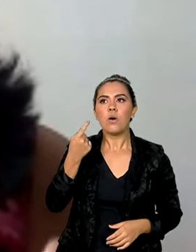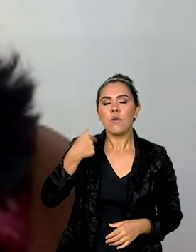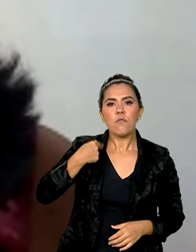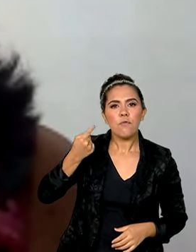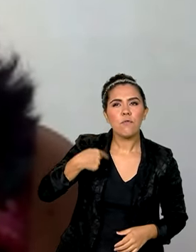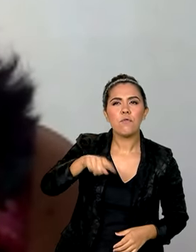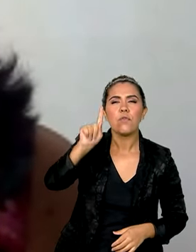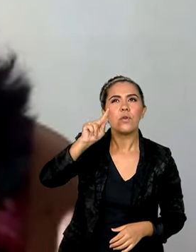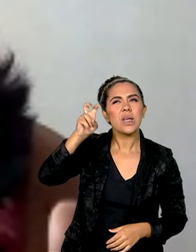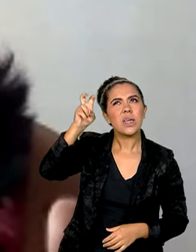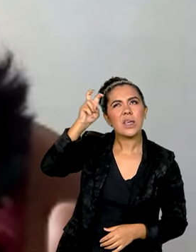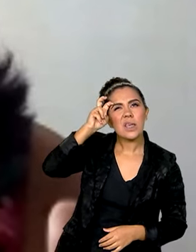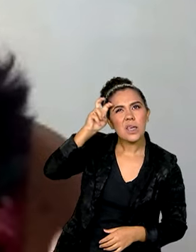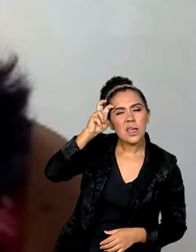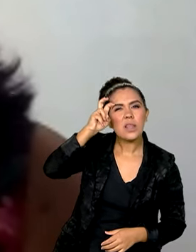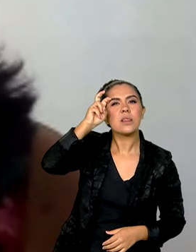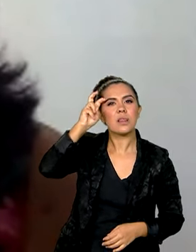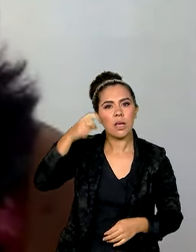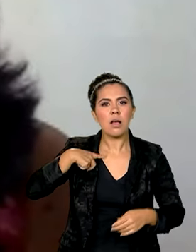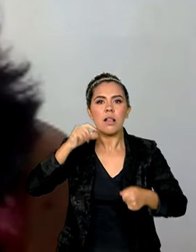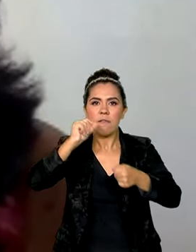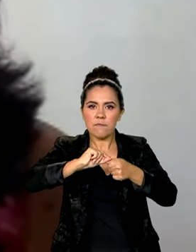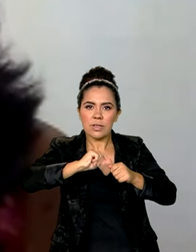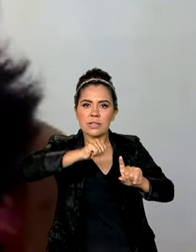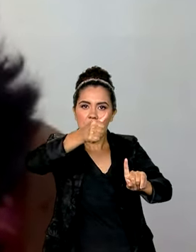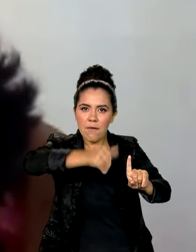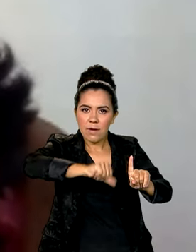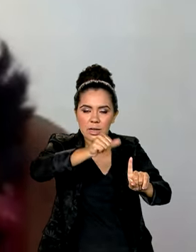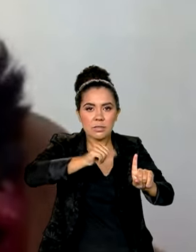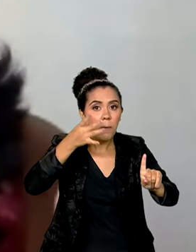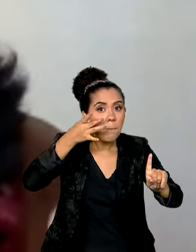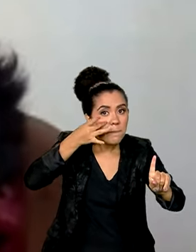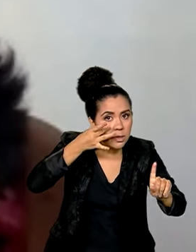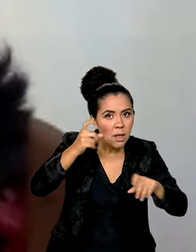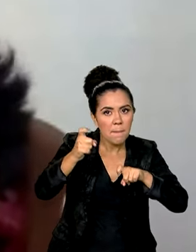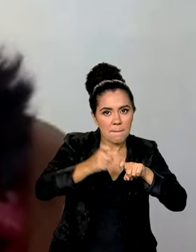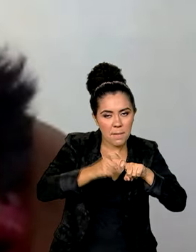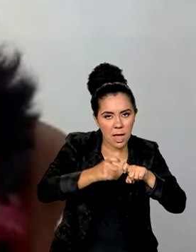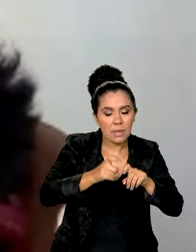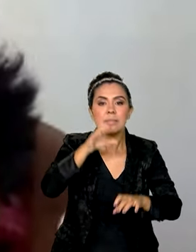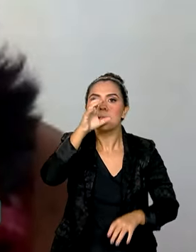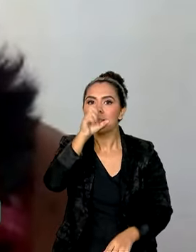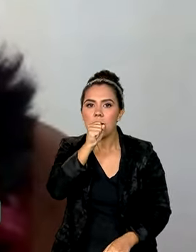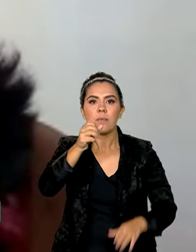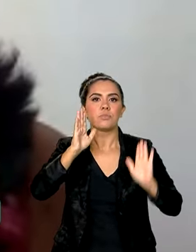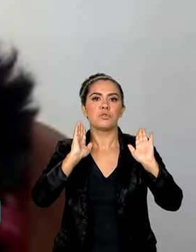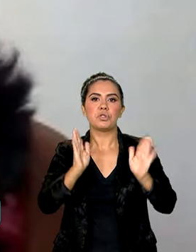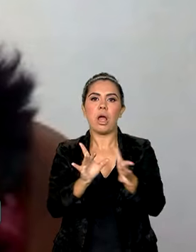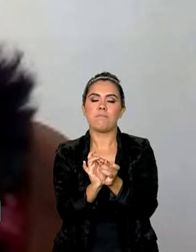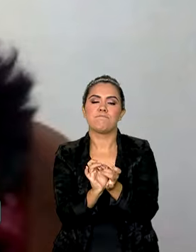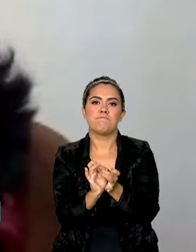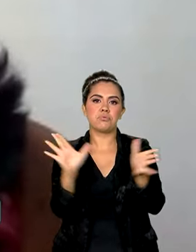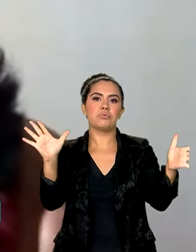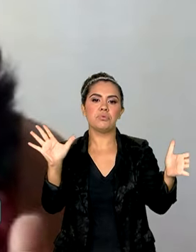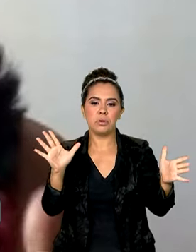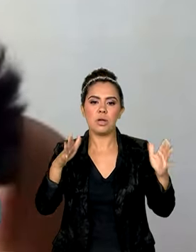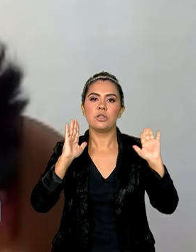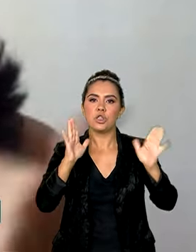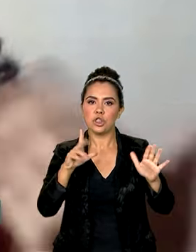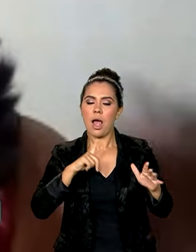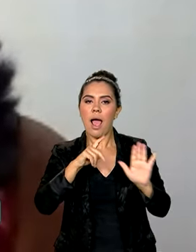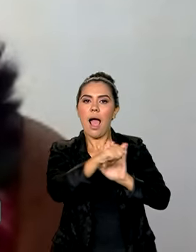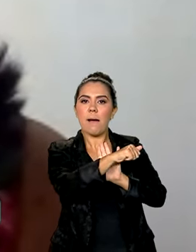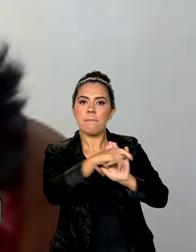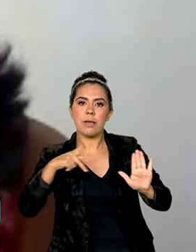numa quinta-feira, fazer a minha perícia presencial e no sábado já estava